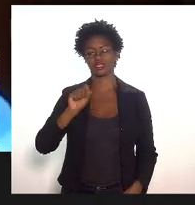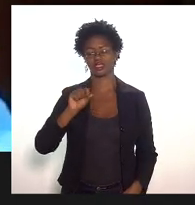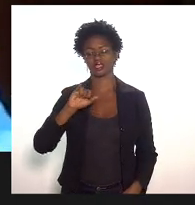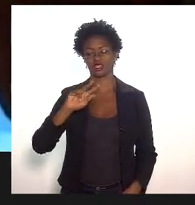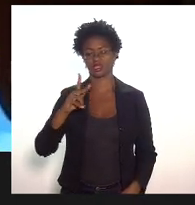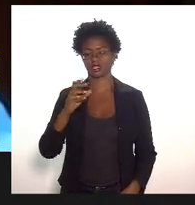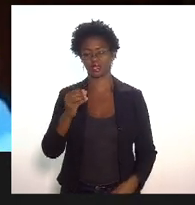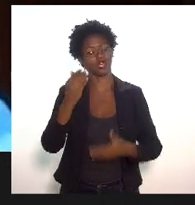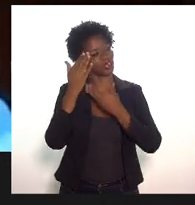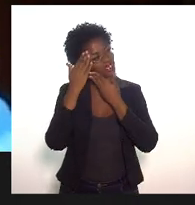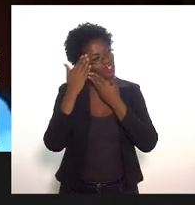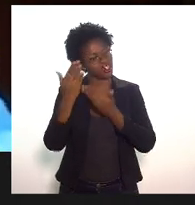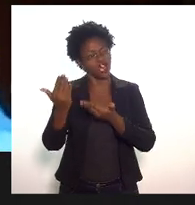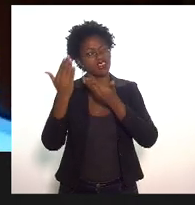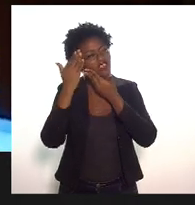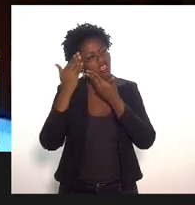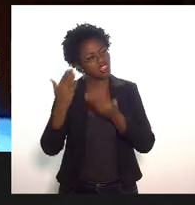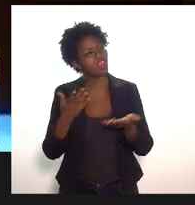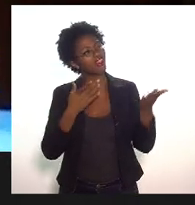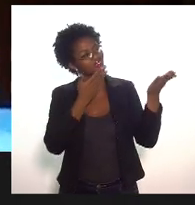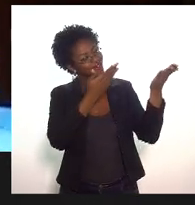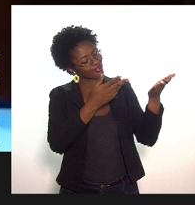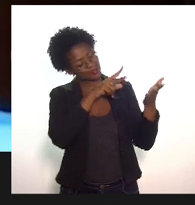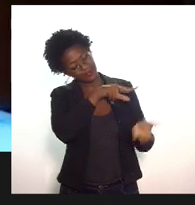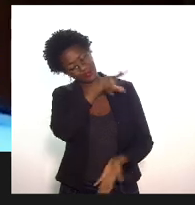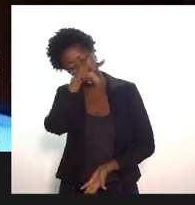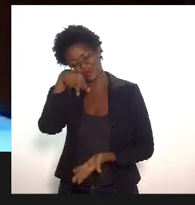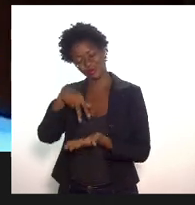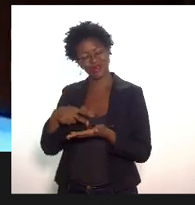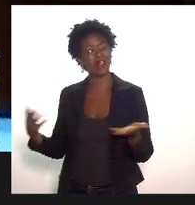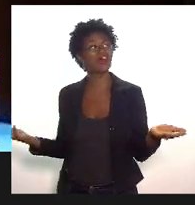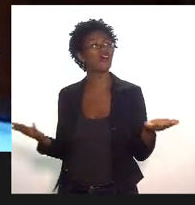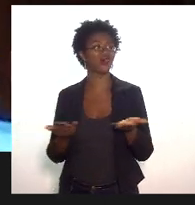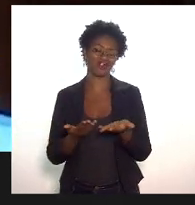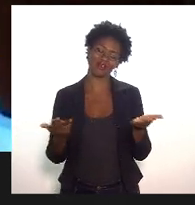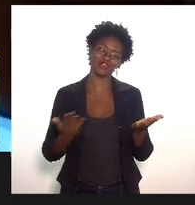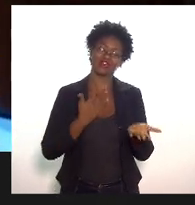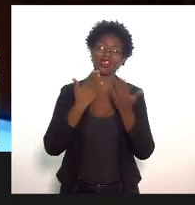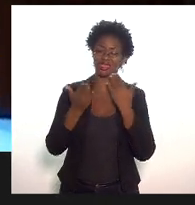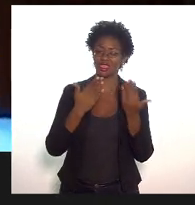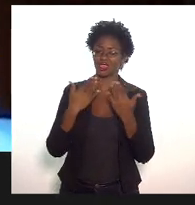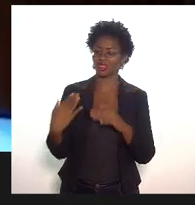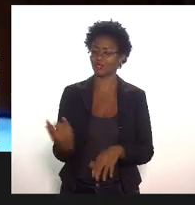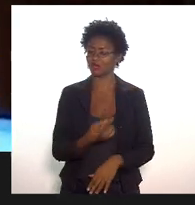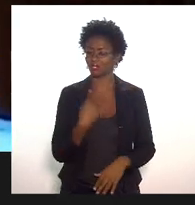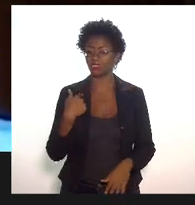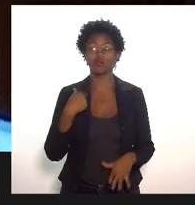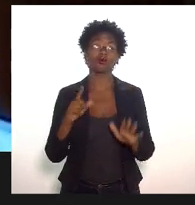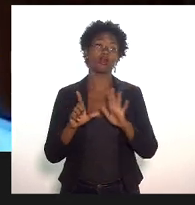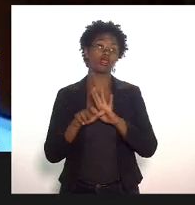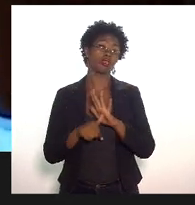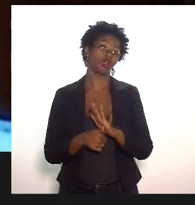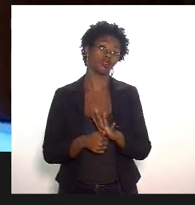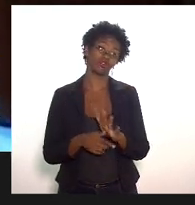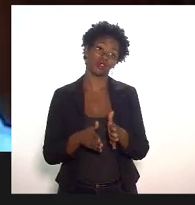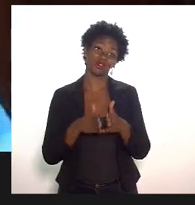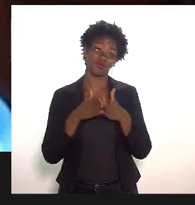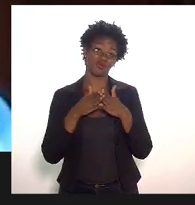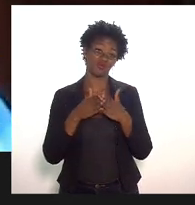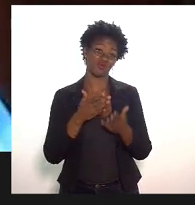Agradecemos muito a sua disponibilidade de tempo para fazer esse diálogo conosco aqui. Eu me atrasei, presidente, porque eu